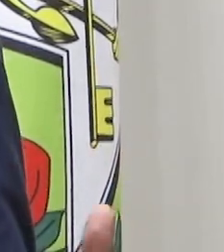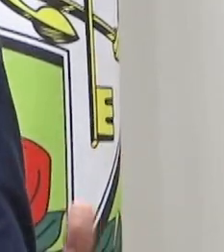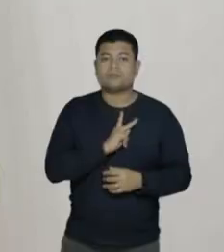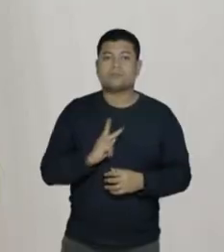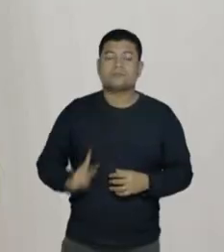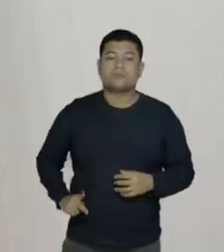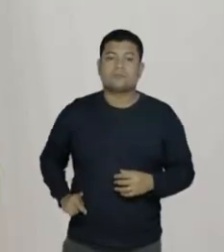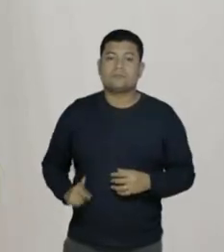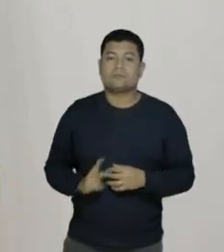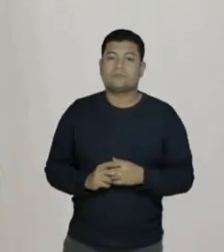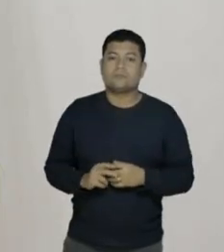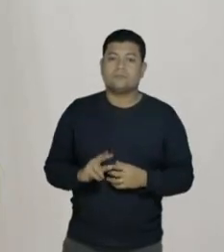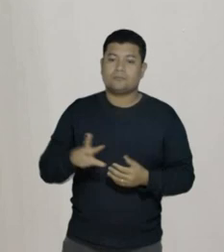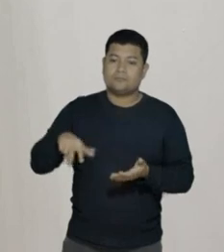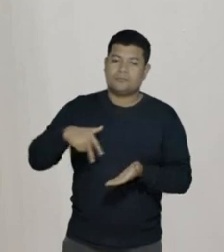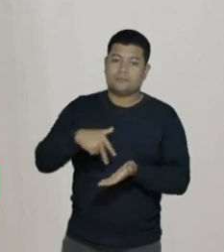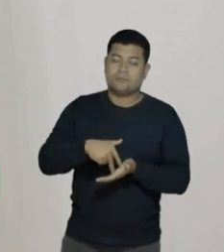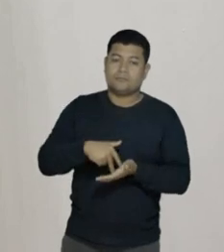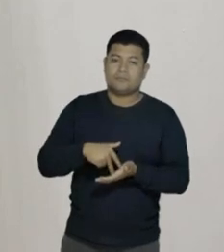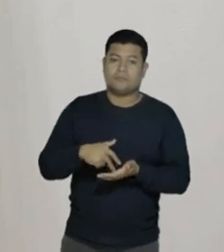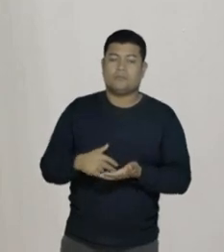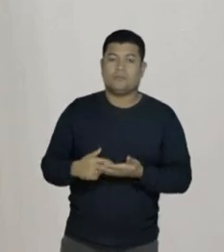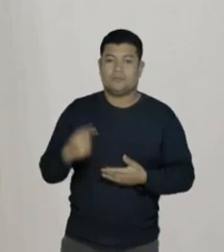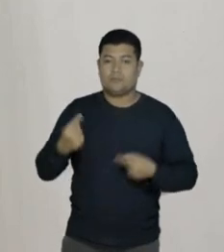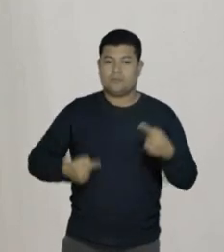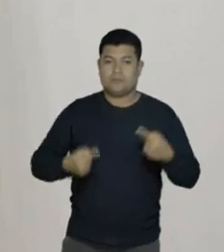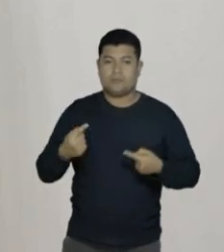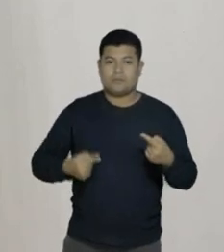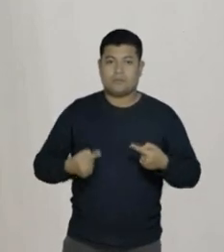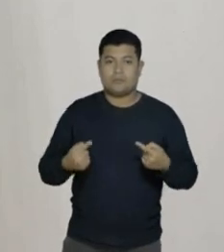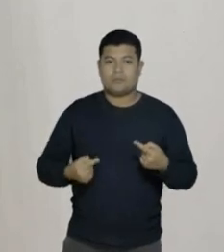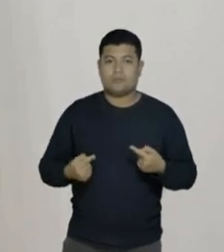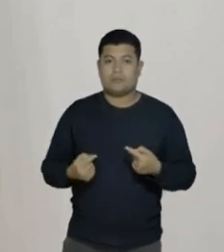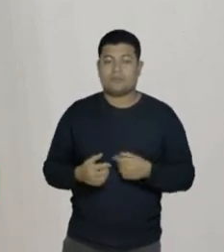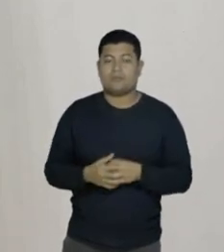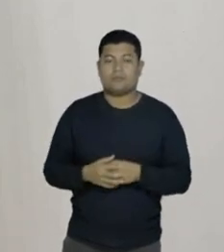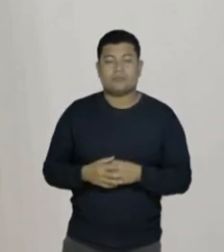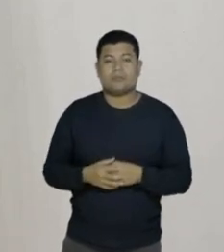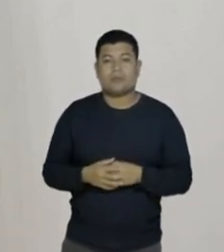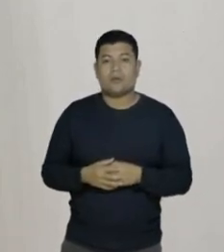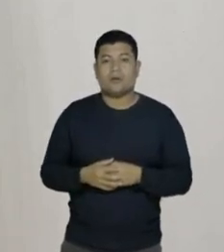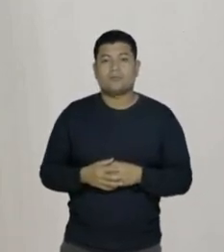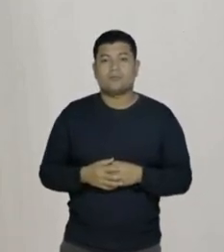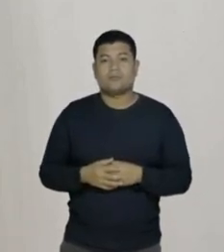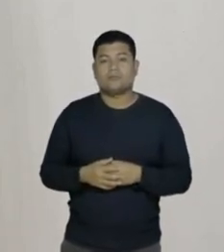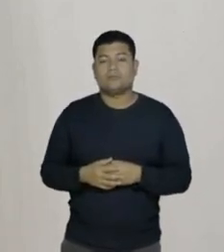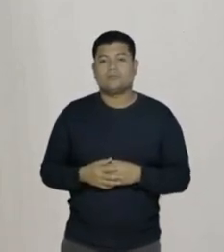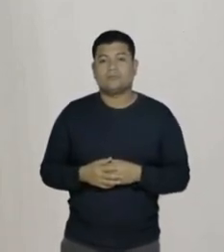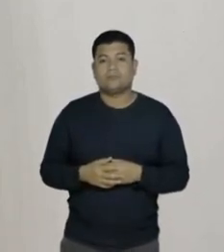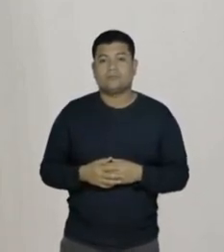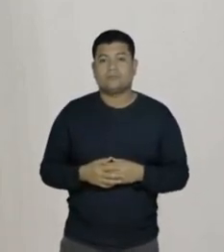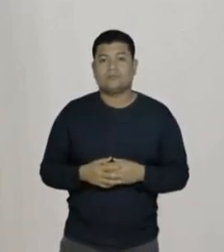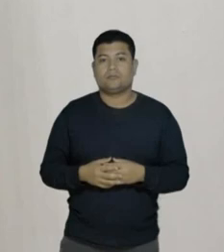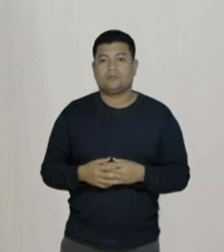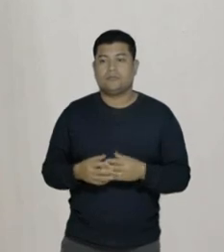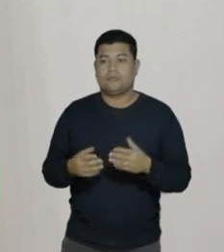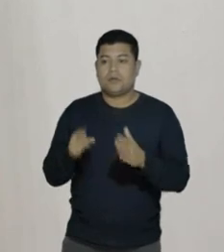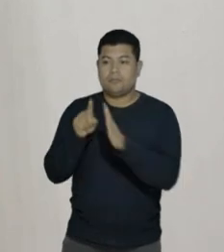brasileiro Quero fazer algumas considerações nessa tarde sobre o Censo demográfico